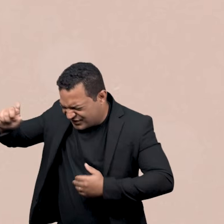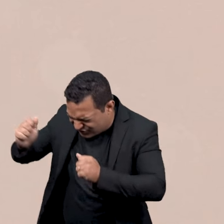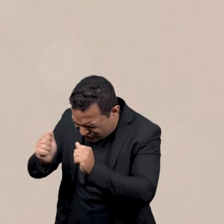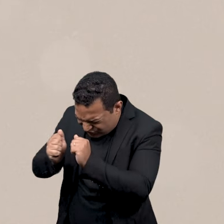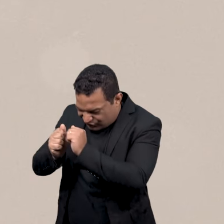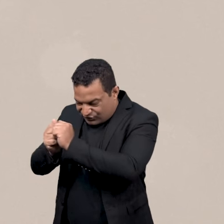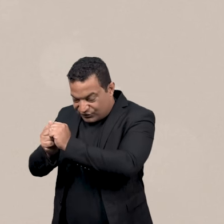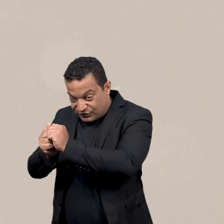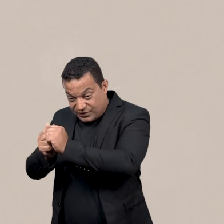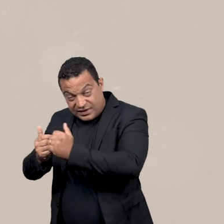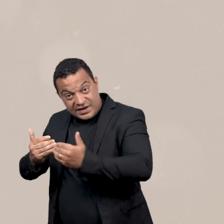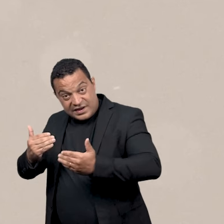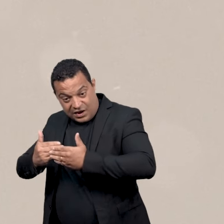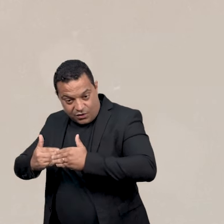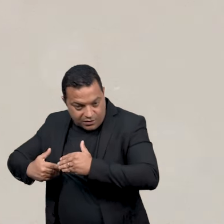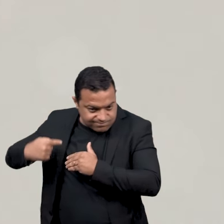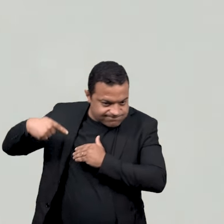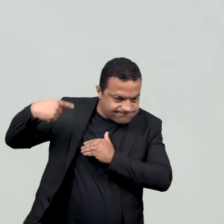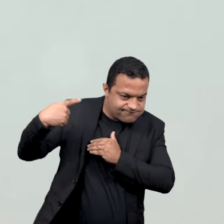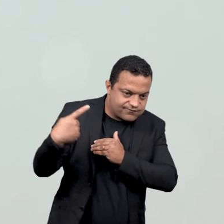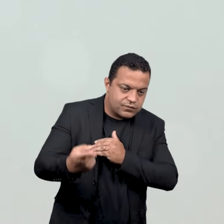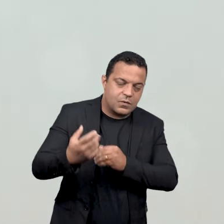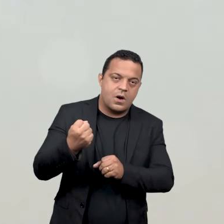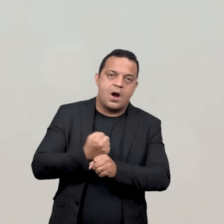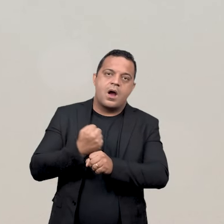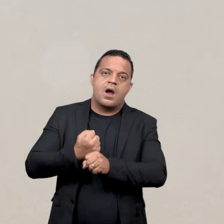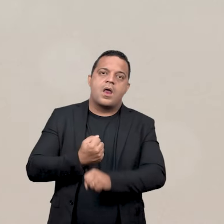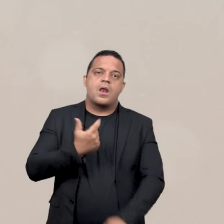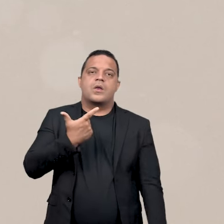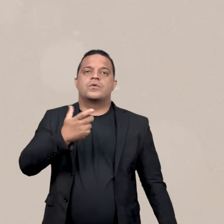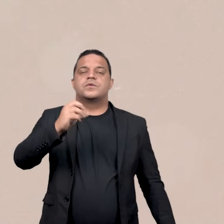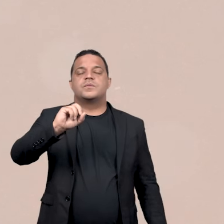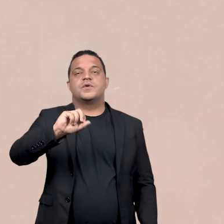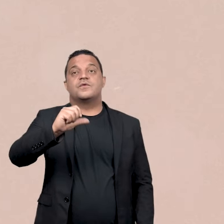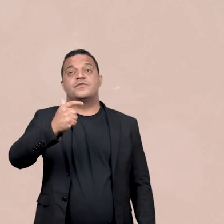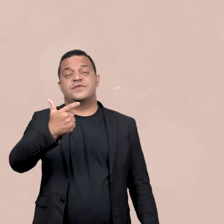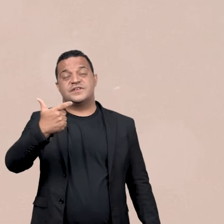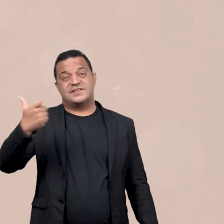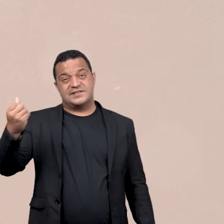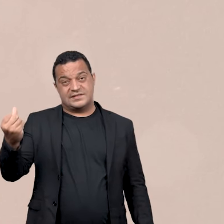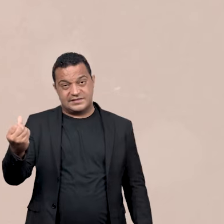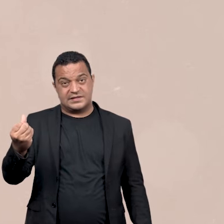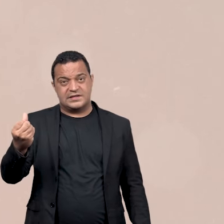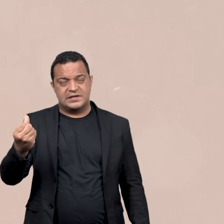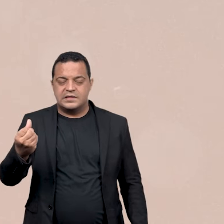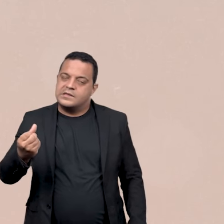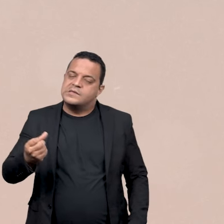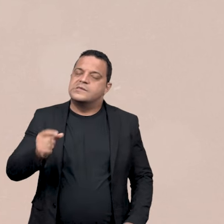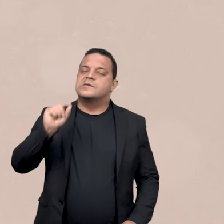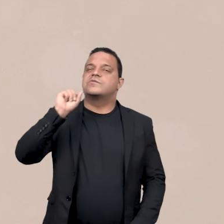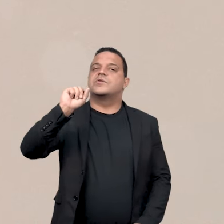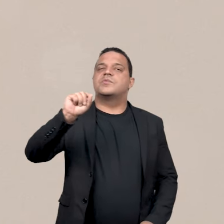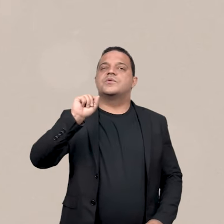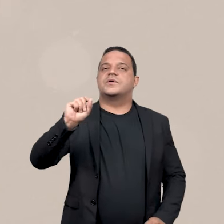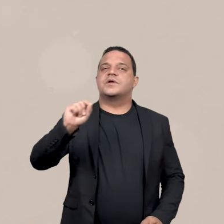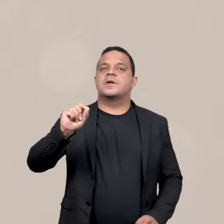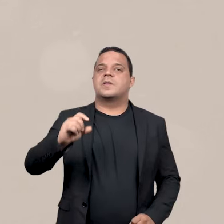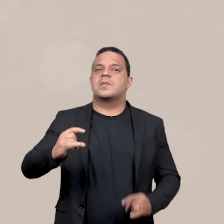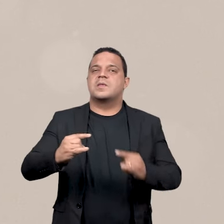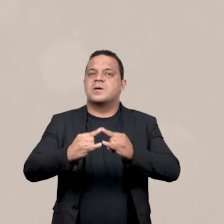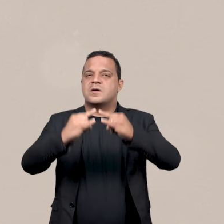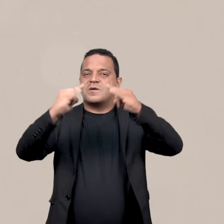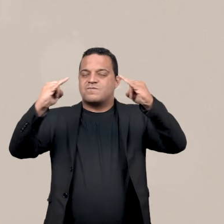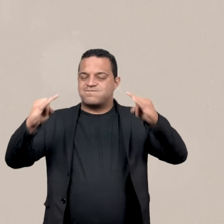Ele. E agora nesse novo lema que vamos entrar, que fala sobre o